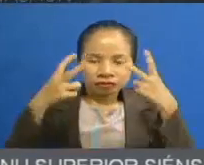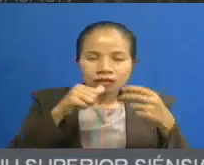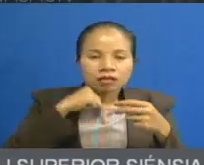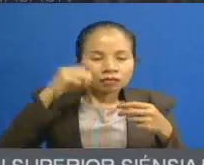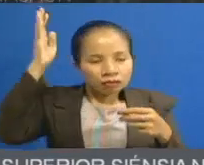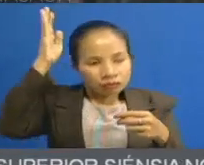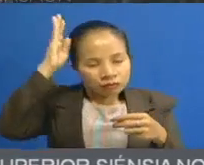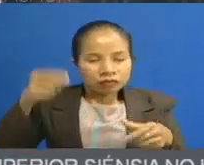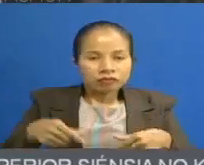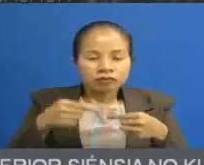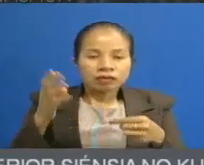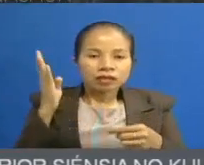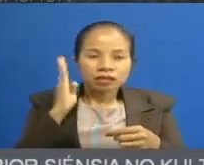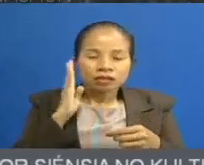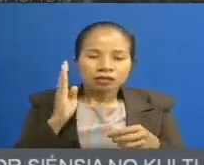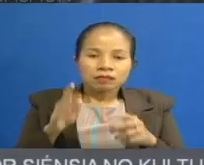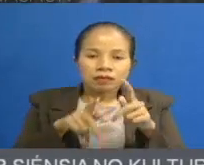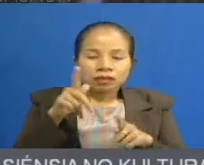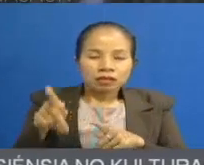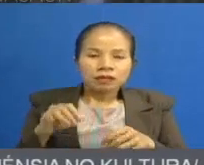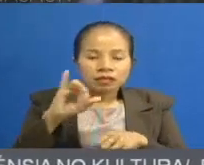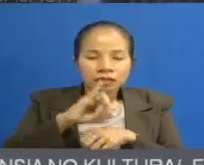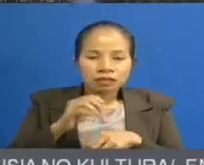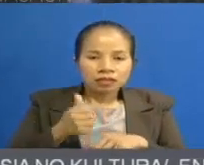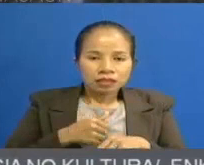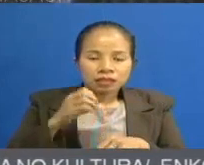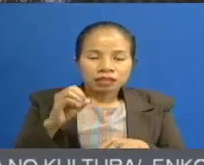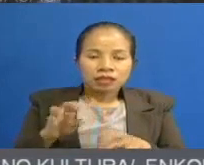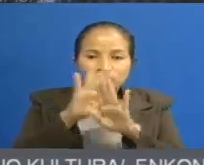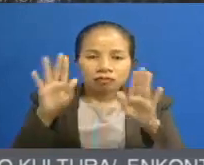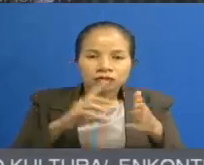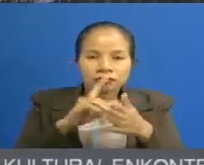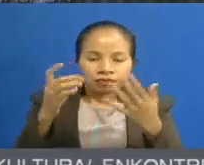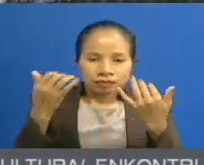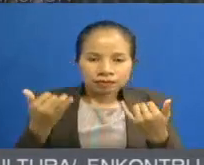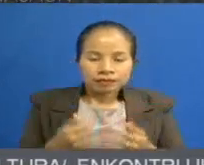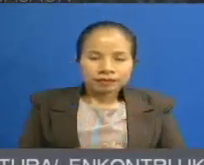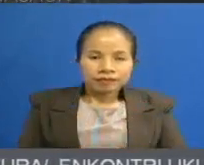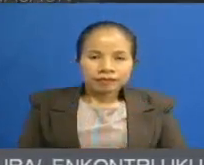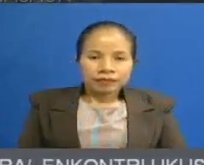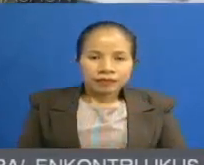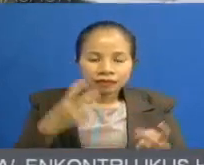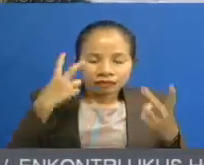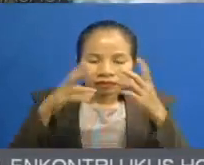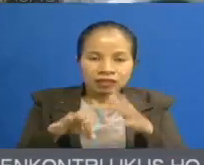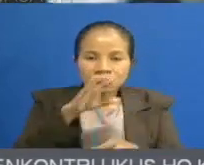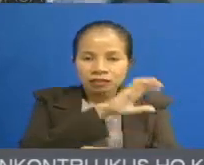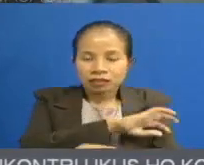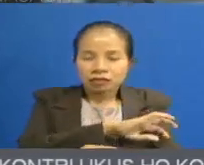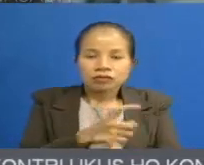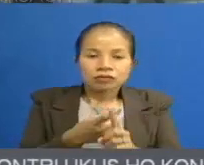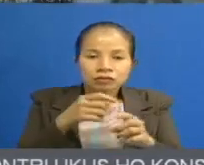se fo karishma ba sarani sira i igreja inaro i he domingo semana ne visita su eminencia hetan segurança